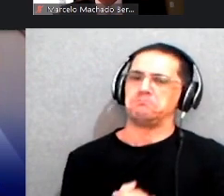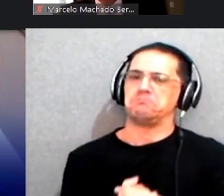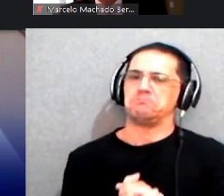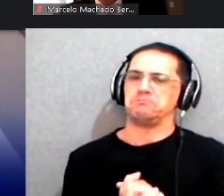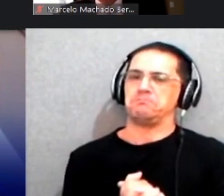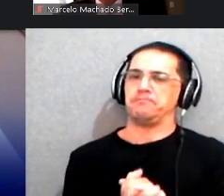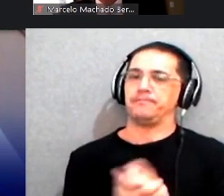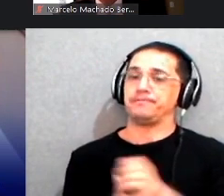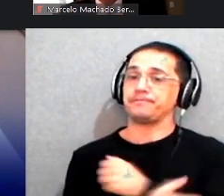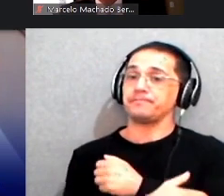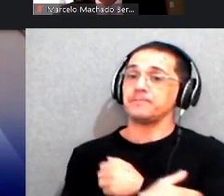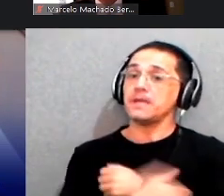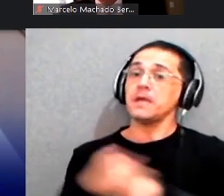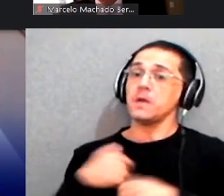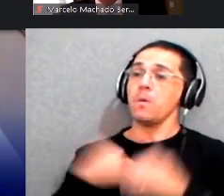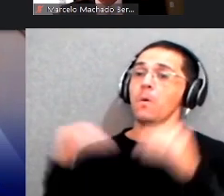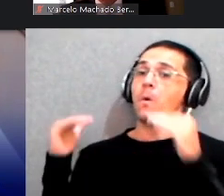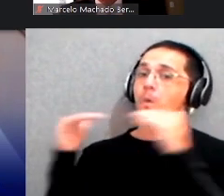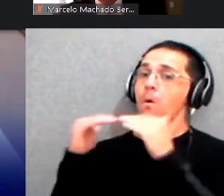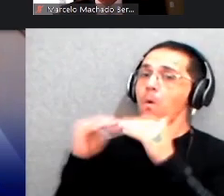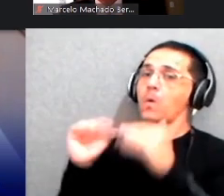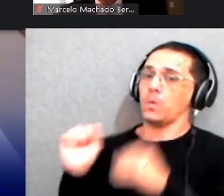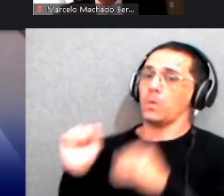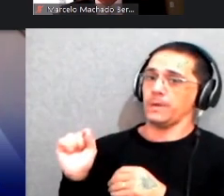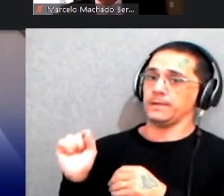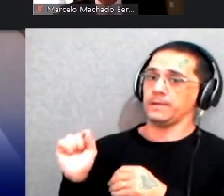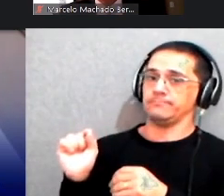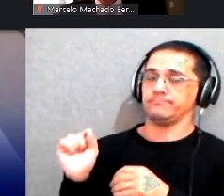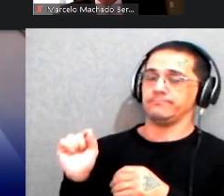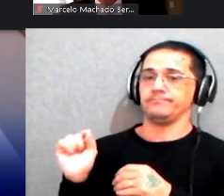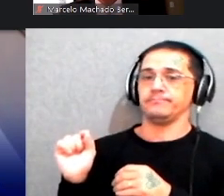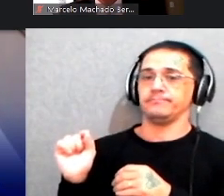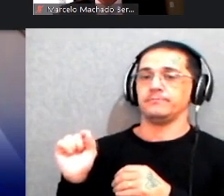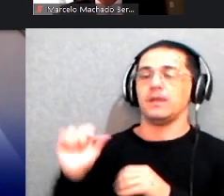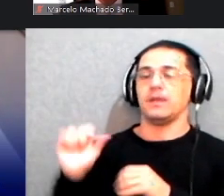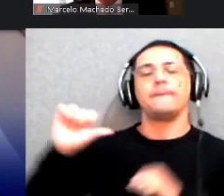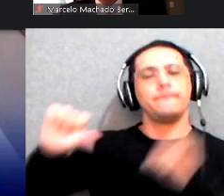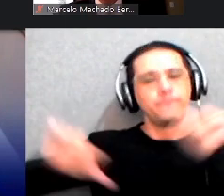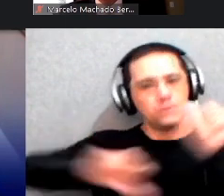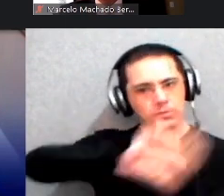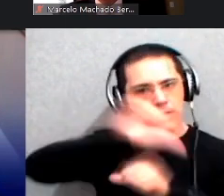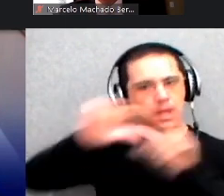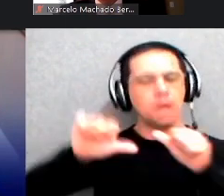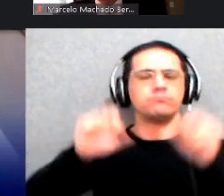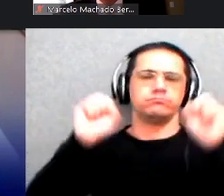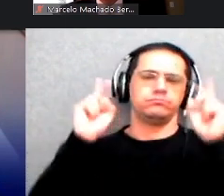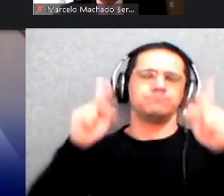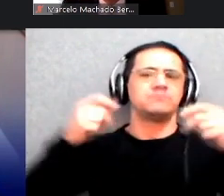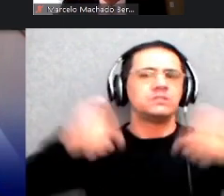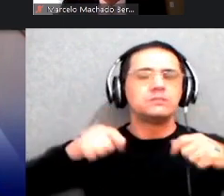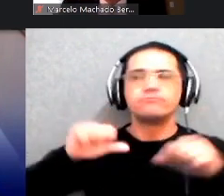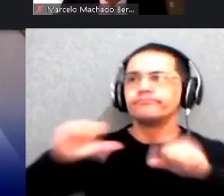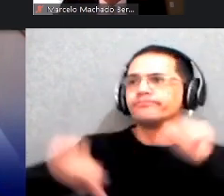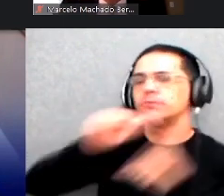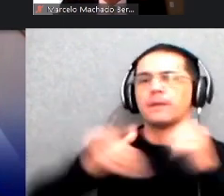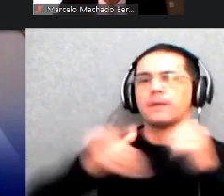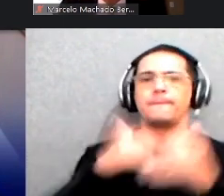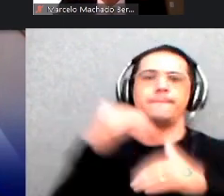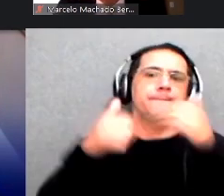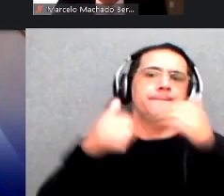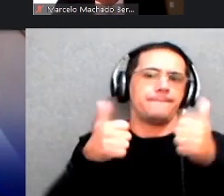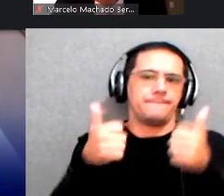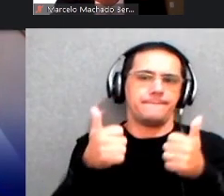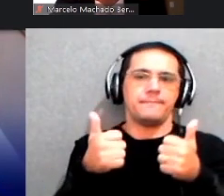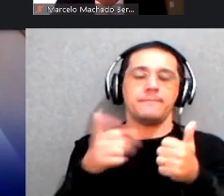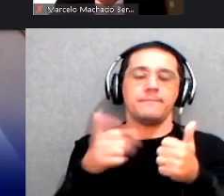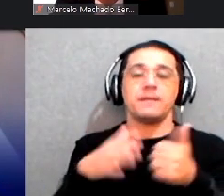concordo com ele, ele vai dizer o seguinte, transformar é importante, tudo bem, mas significa fazer algo